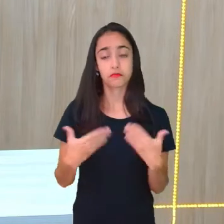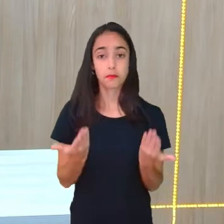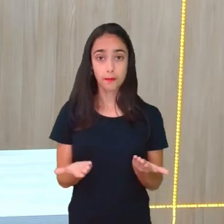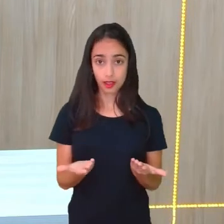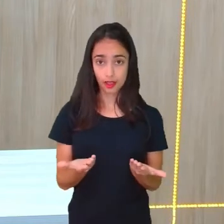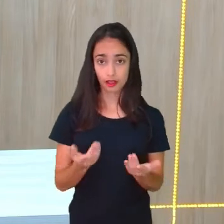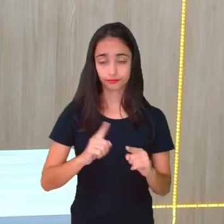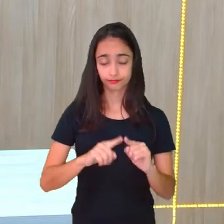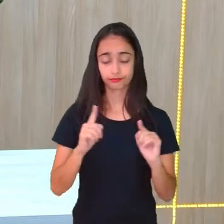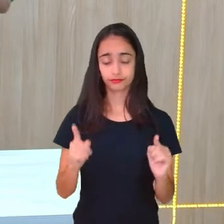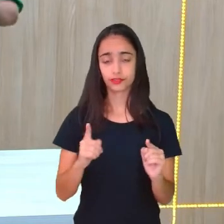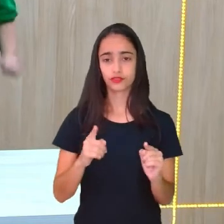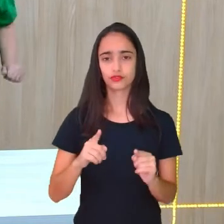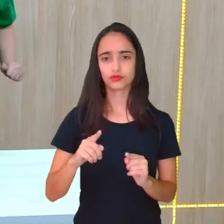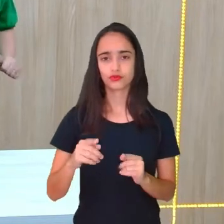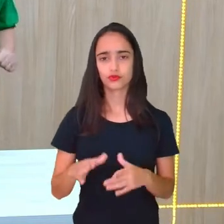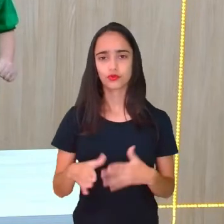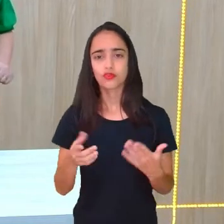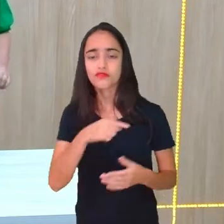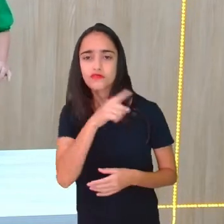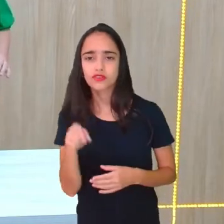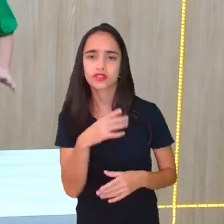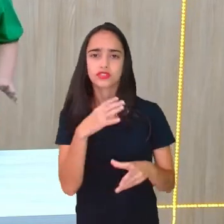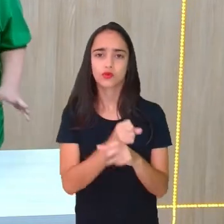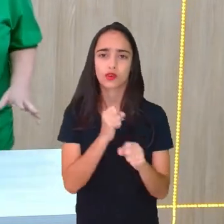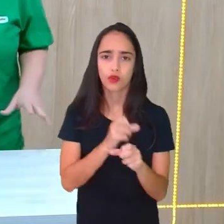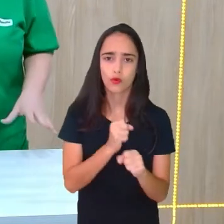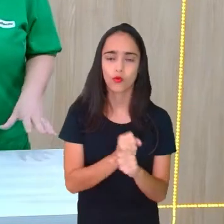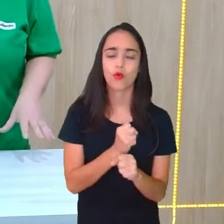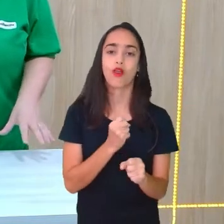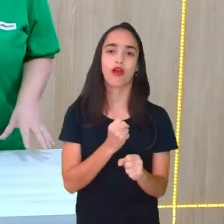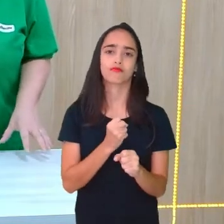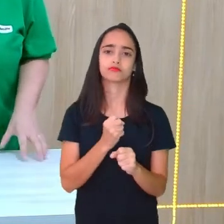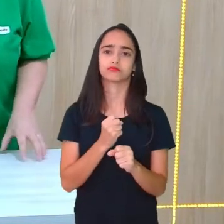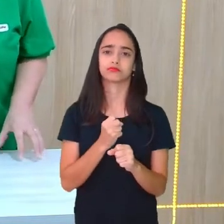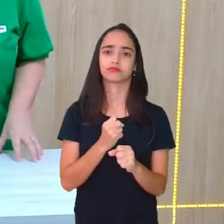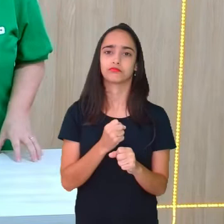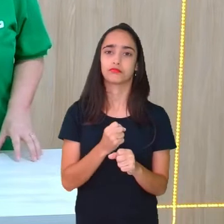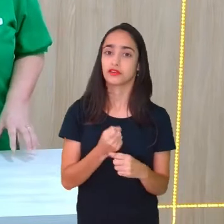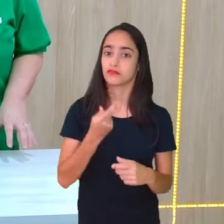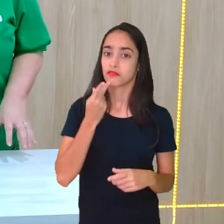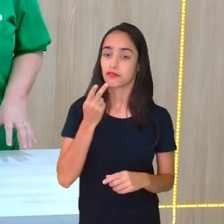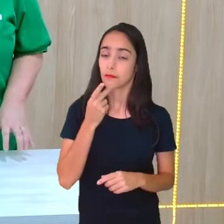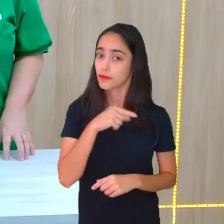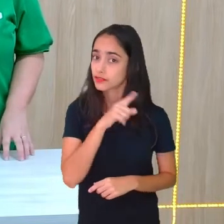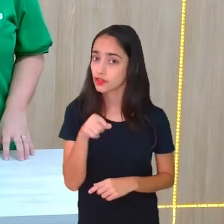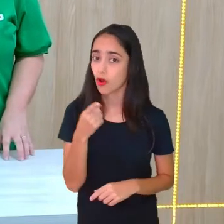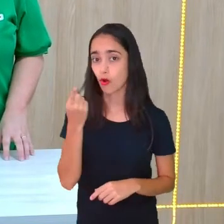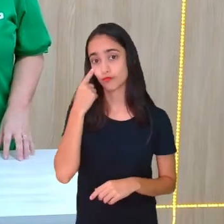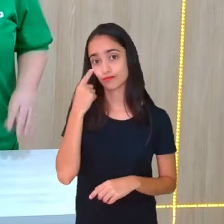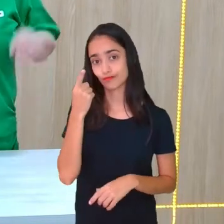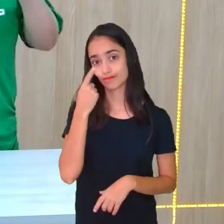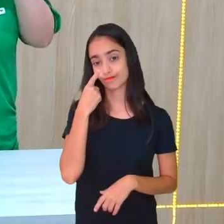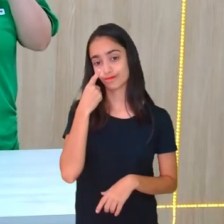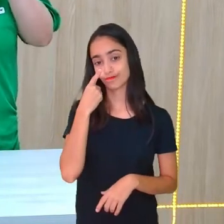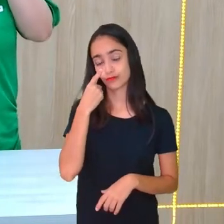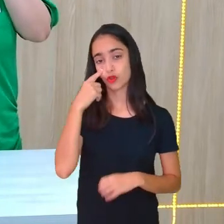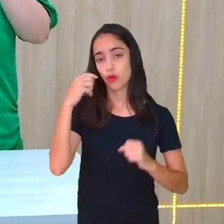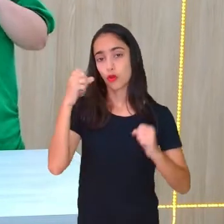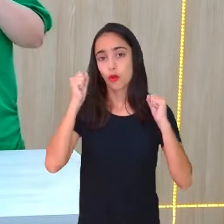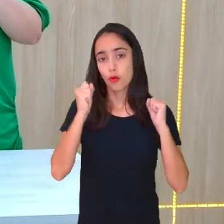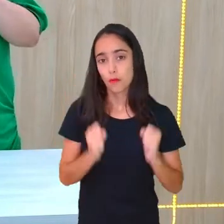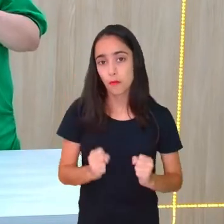em probabilidade, eu vou chegar para você e vou dizer assim, olha, eu só posso usar eventos que tenham